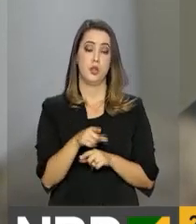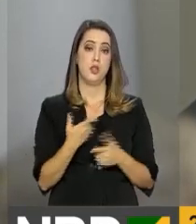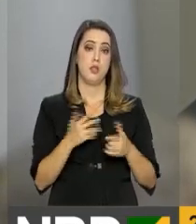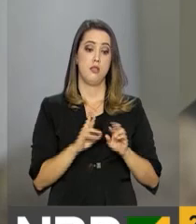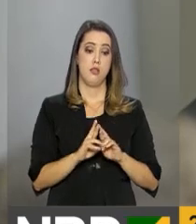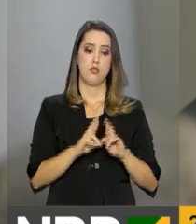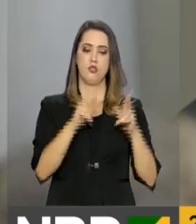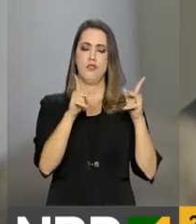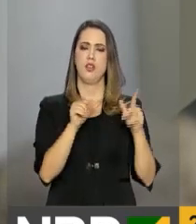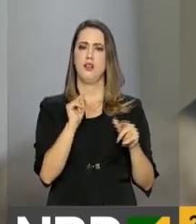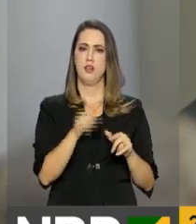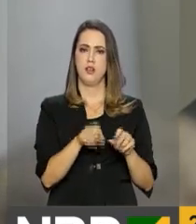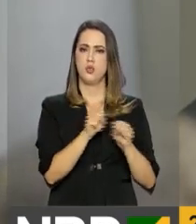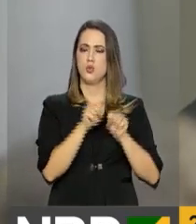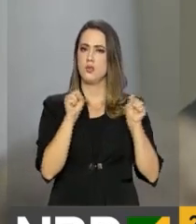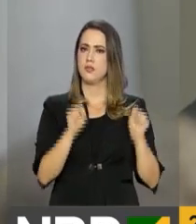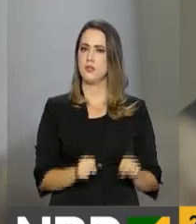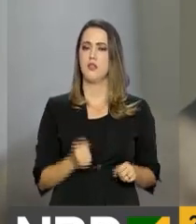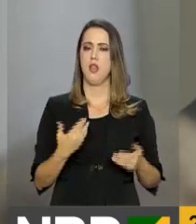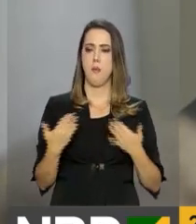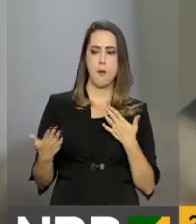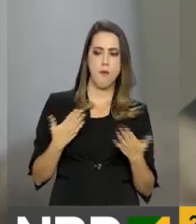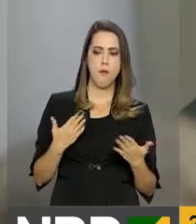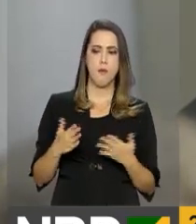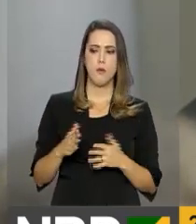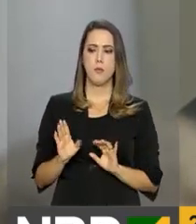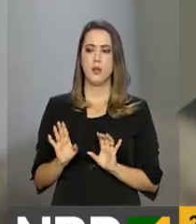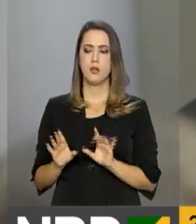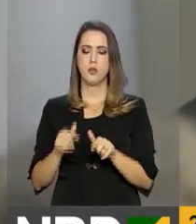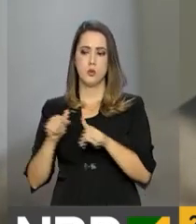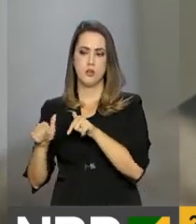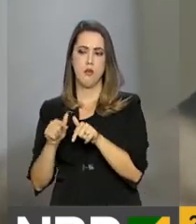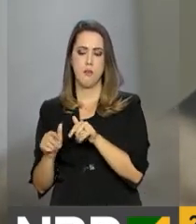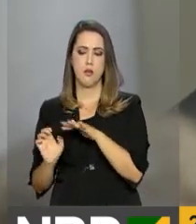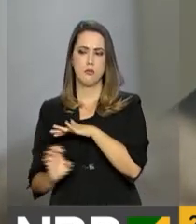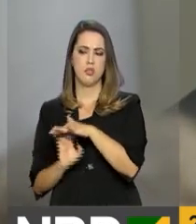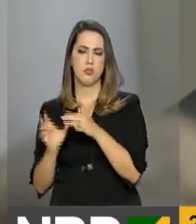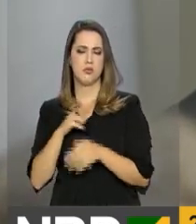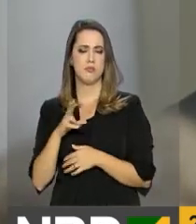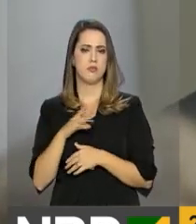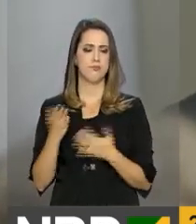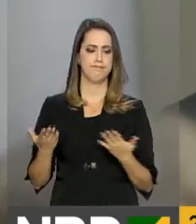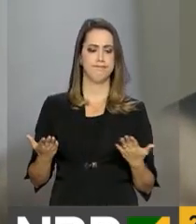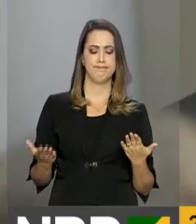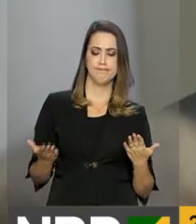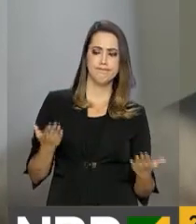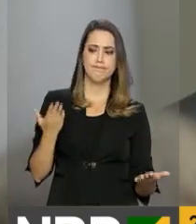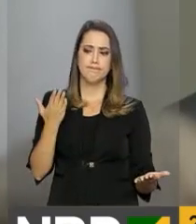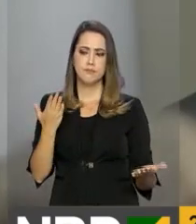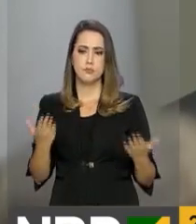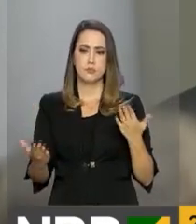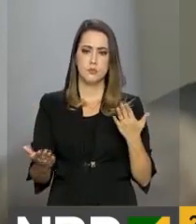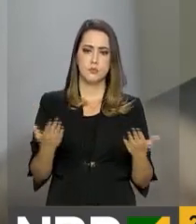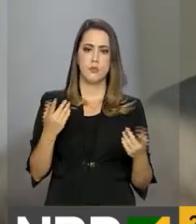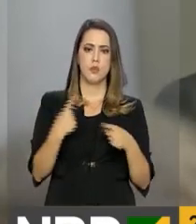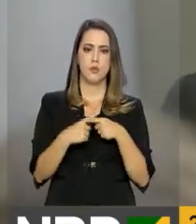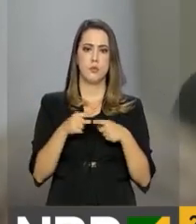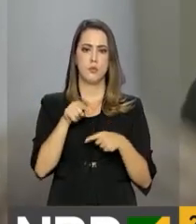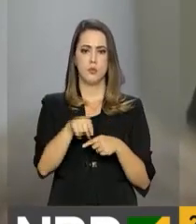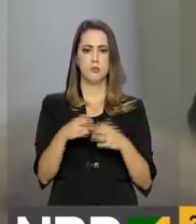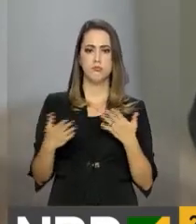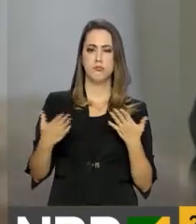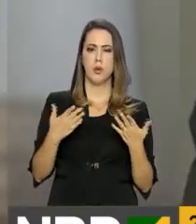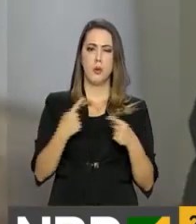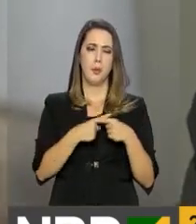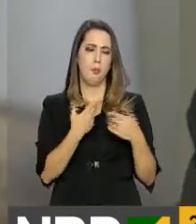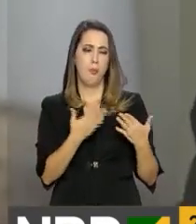sistema diferenciado em relação ao trabalhador do sistema privado, a primeira ideia que vem é a seguinte, mas há uma